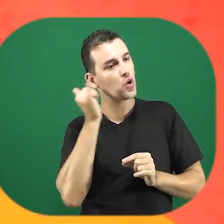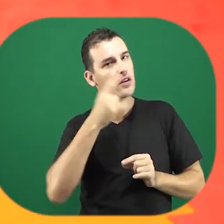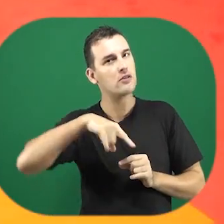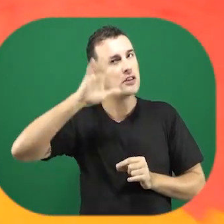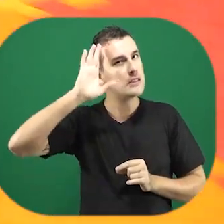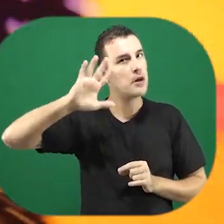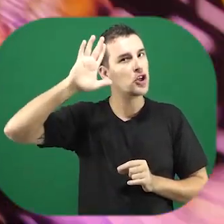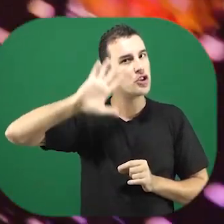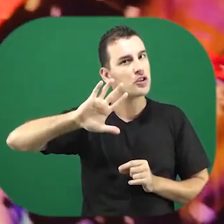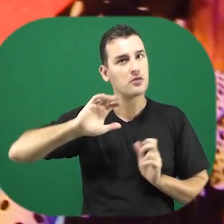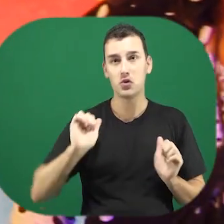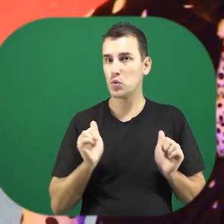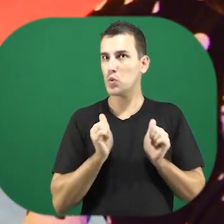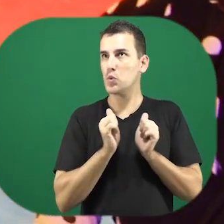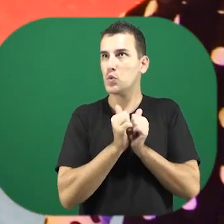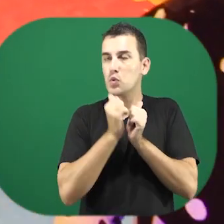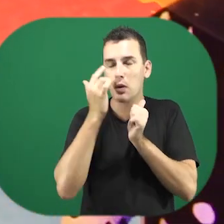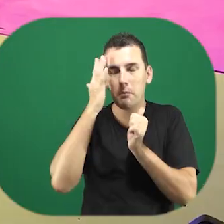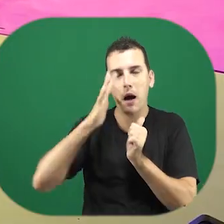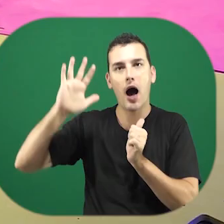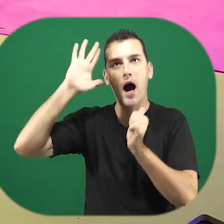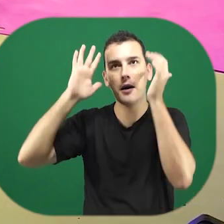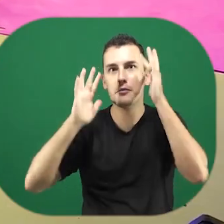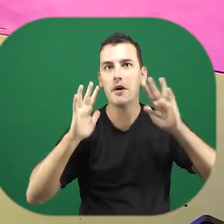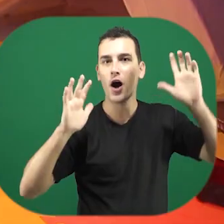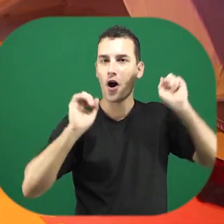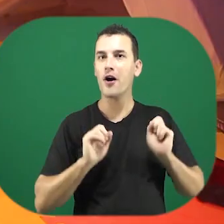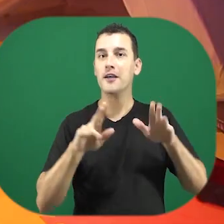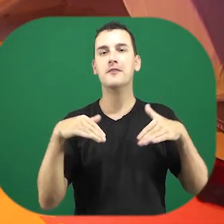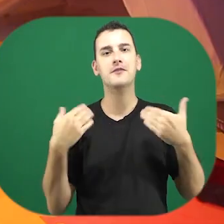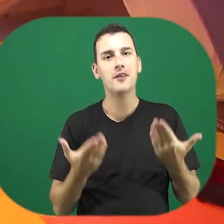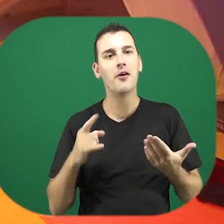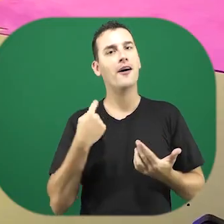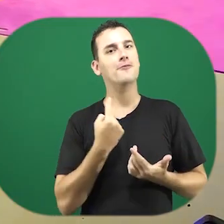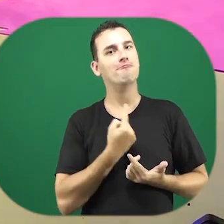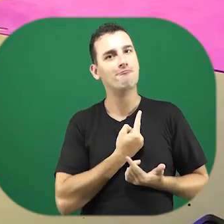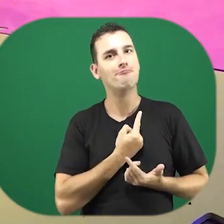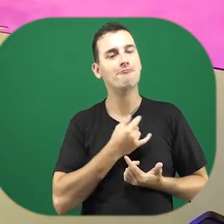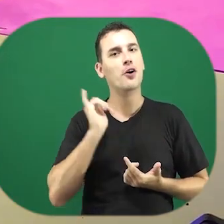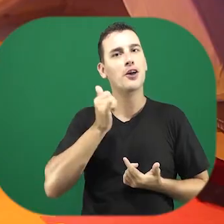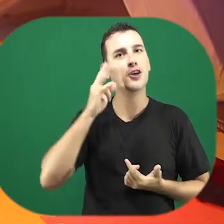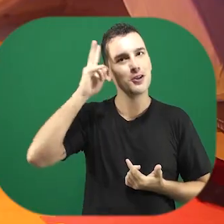com a gente... A história nunca mais será esquecida. Por isso nós, contadores de histórias, somos